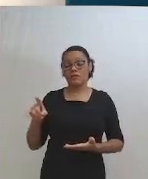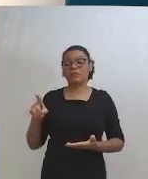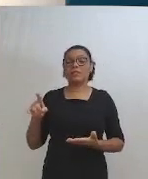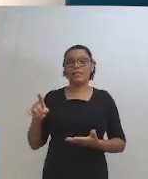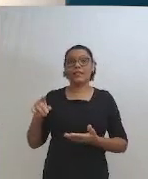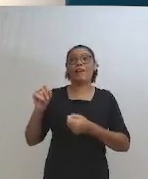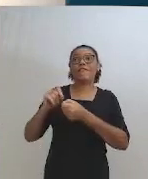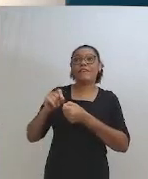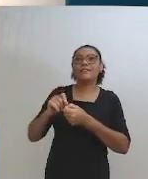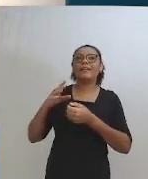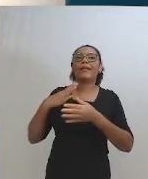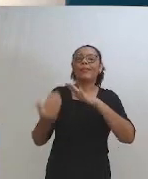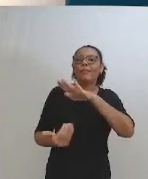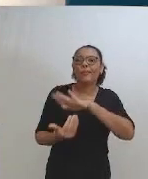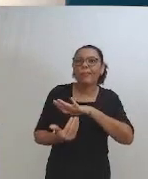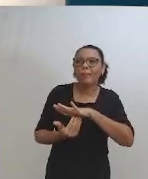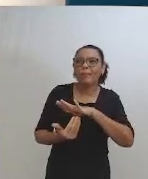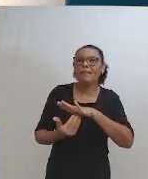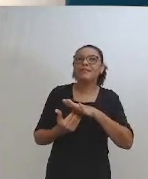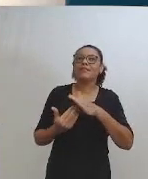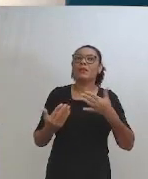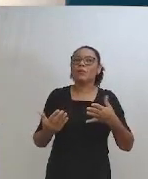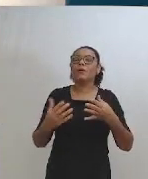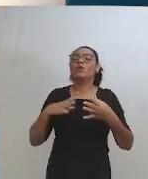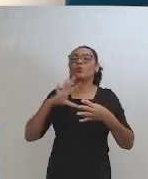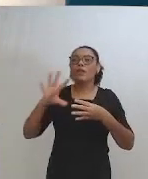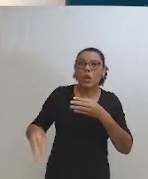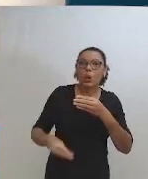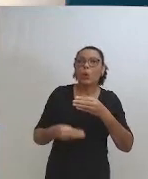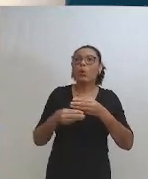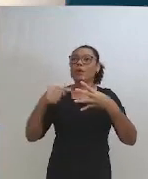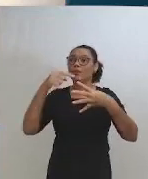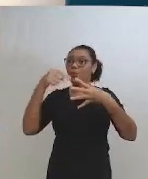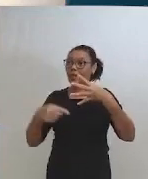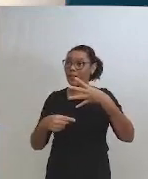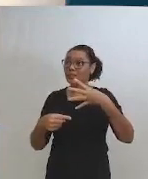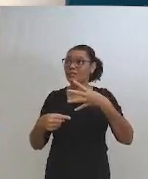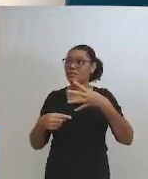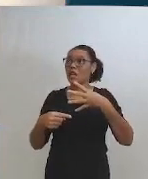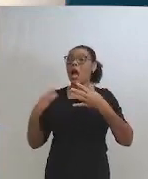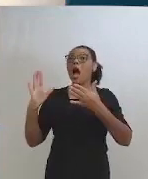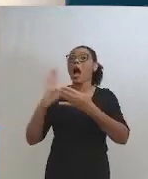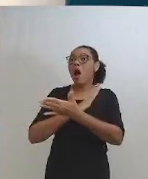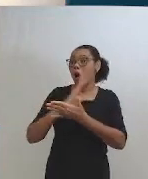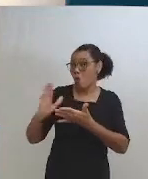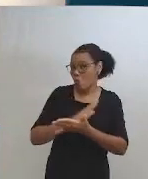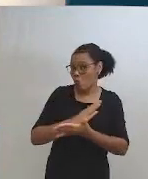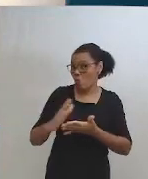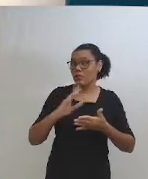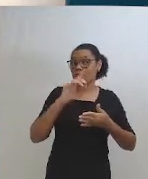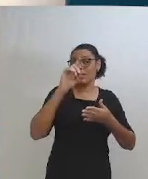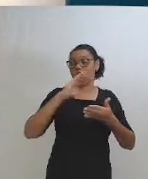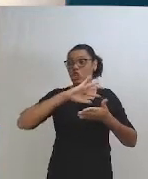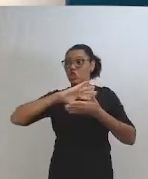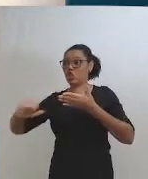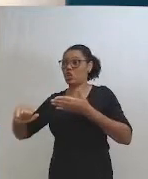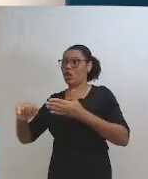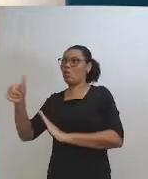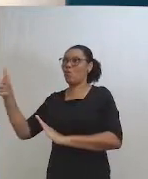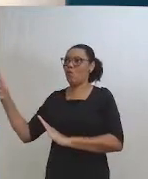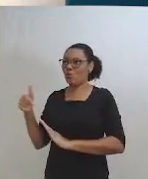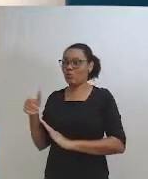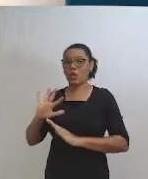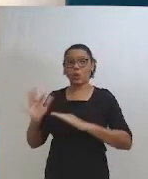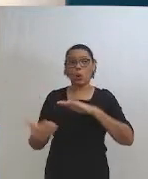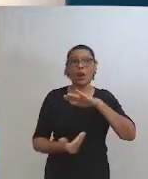incluindo itens que foram colocados como exemplo. Está incluindo alguns e excluindo outros. Estou me limitando àqueles